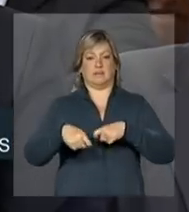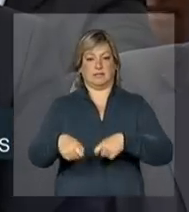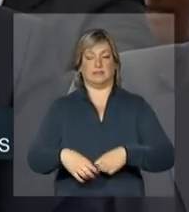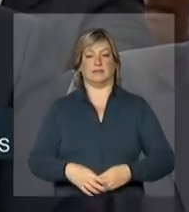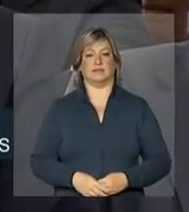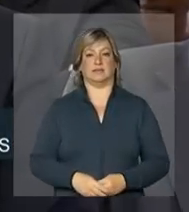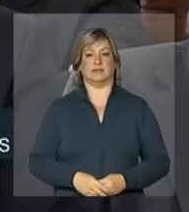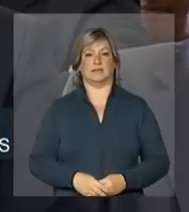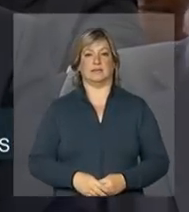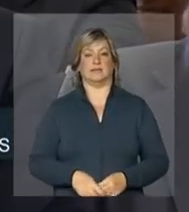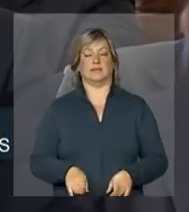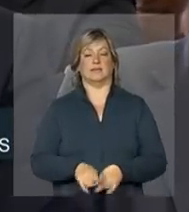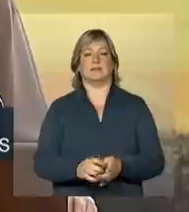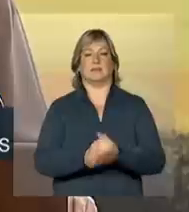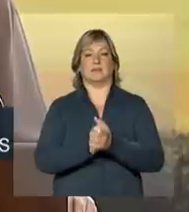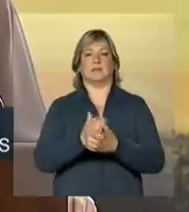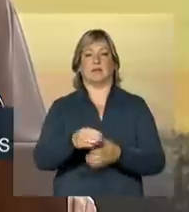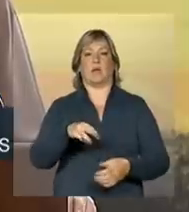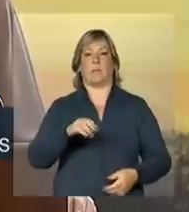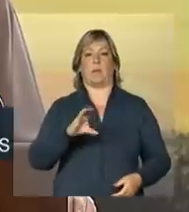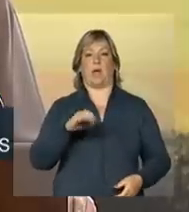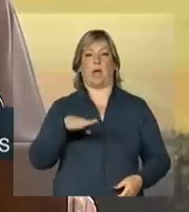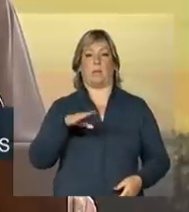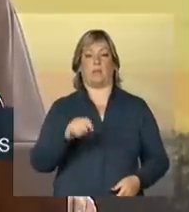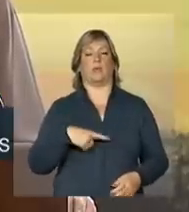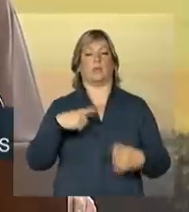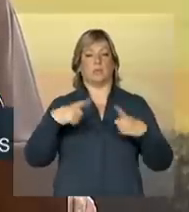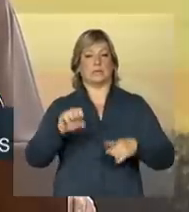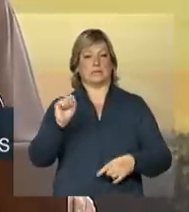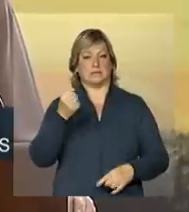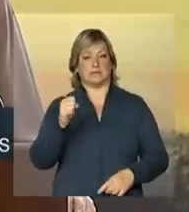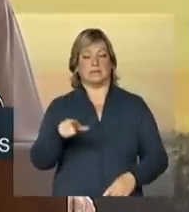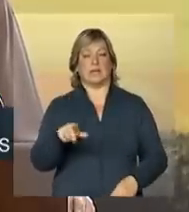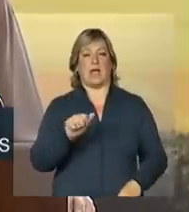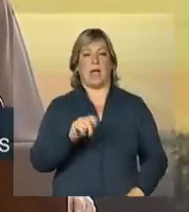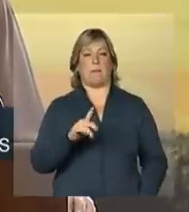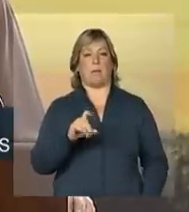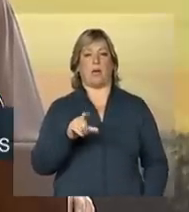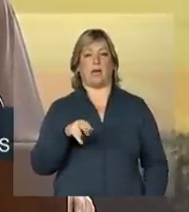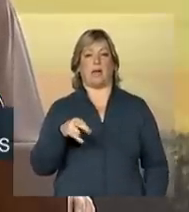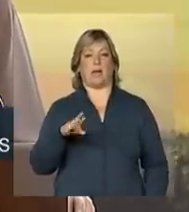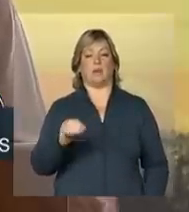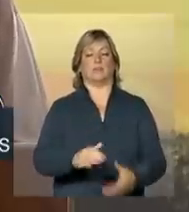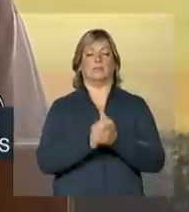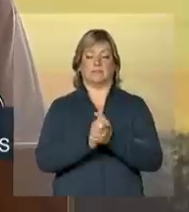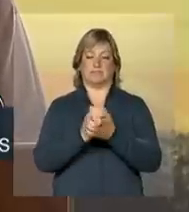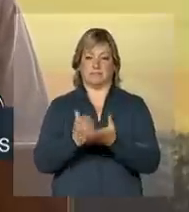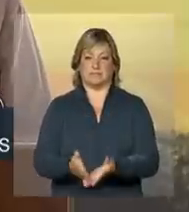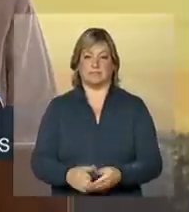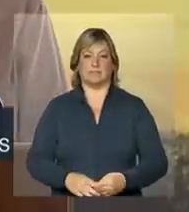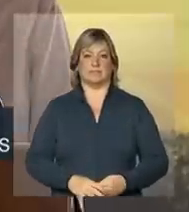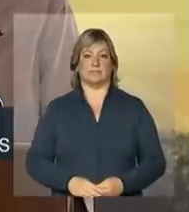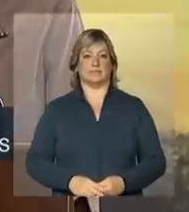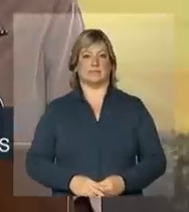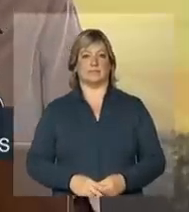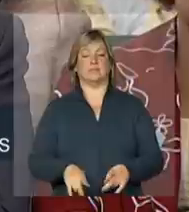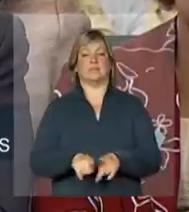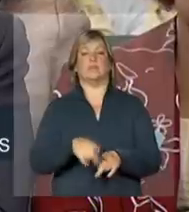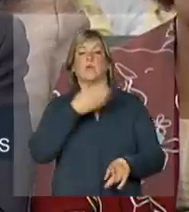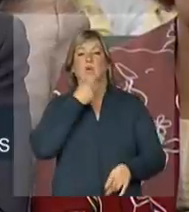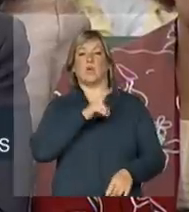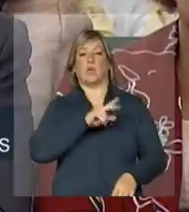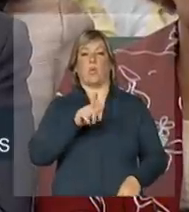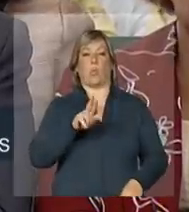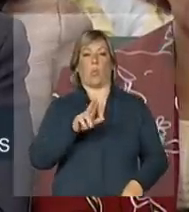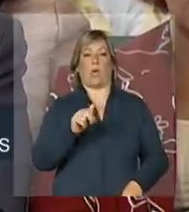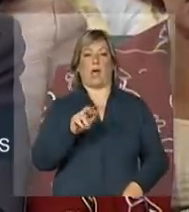agr com de o Senor Apolinário Acácio dos Santos o senhor